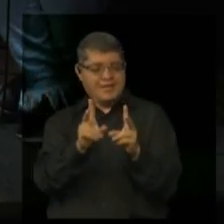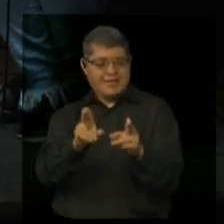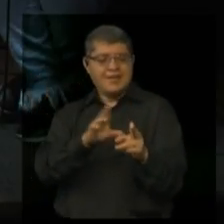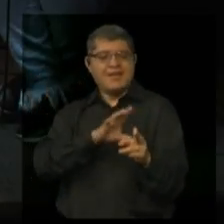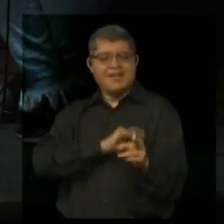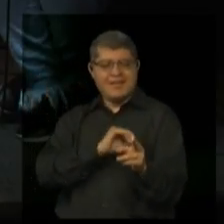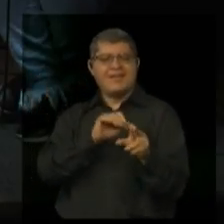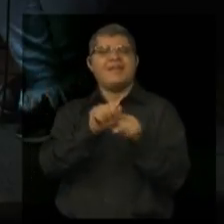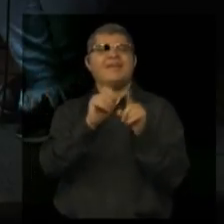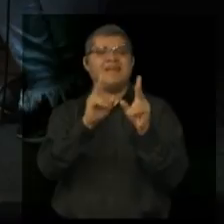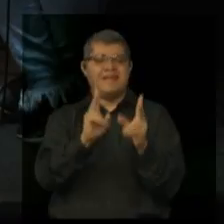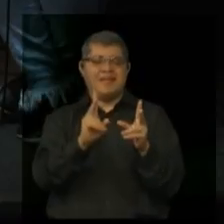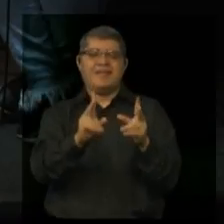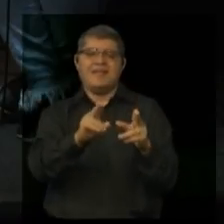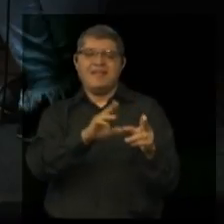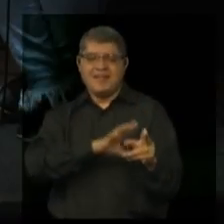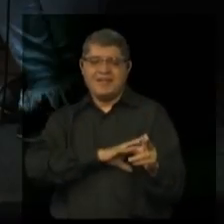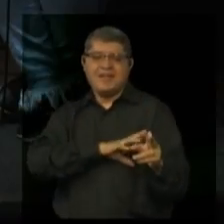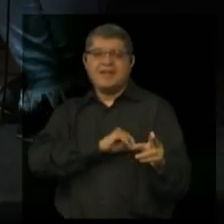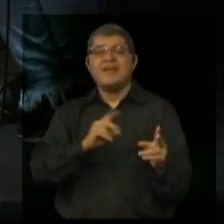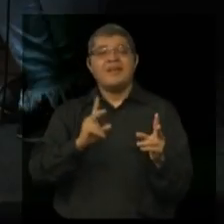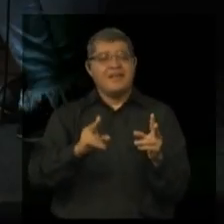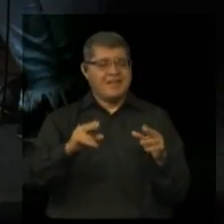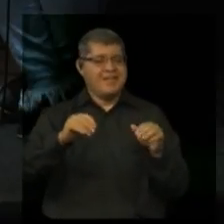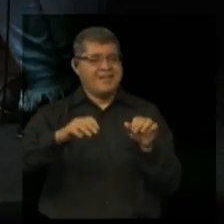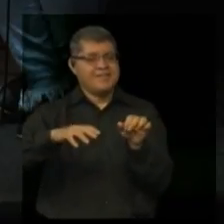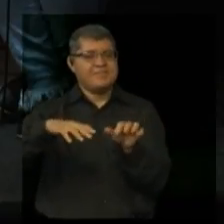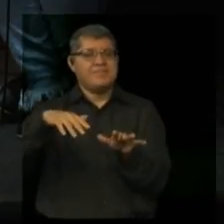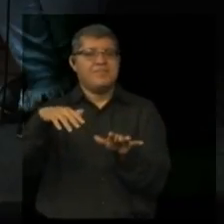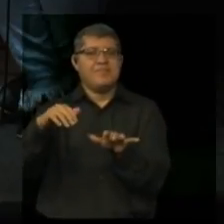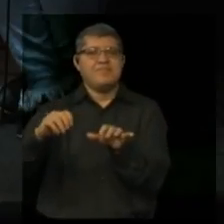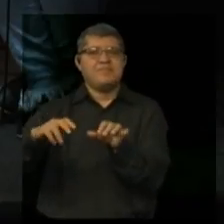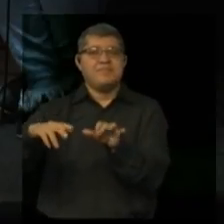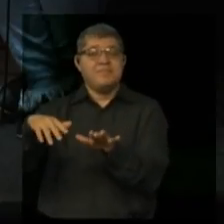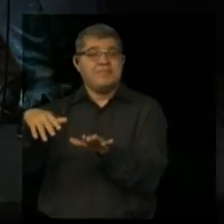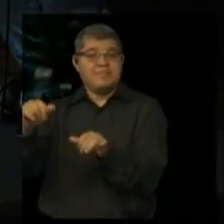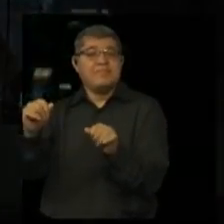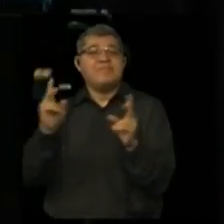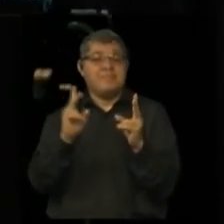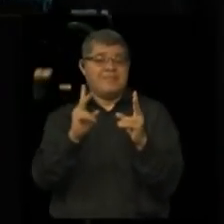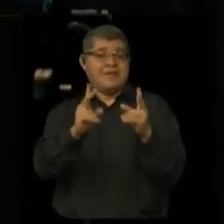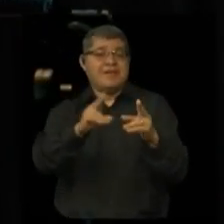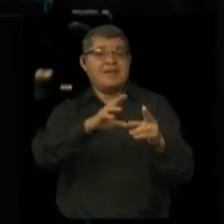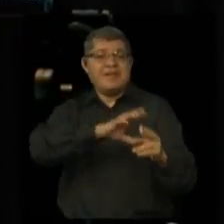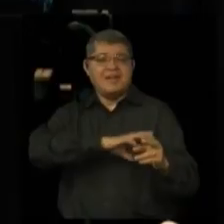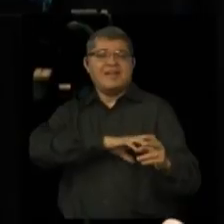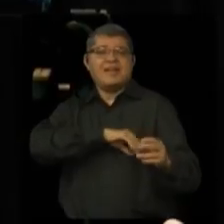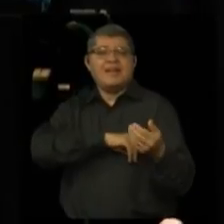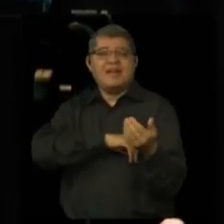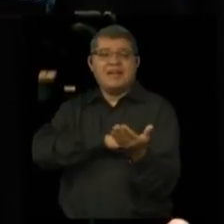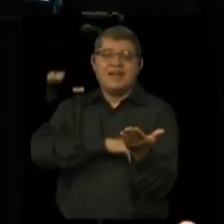é, assim meu amor é, assim meu amor